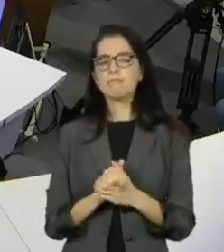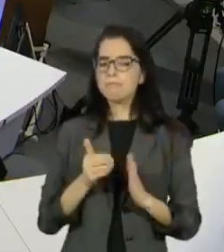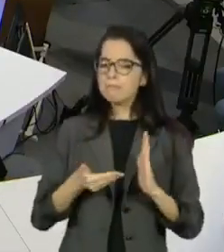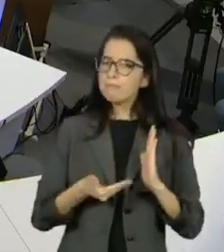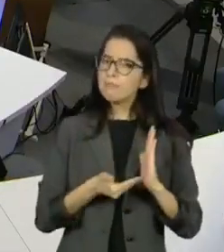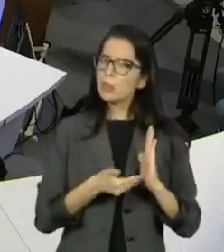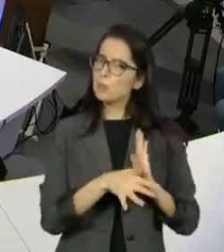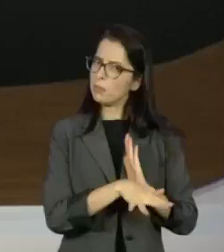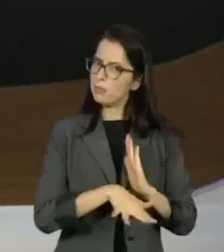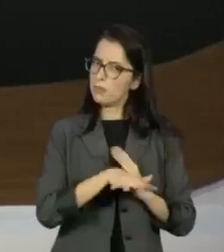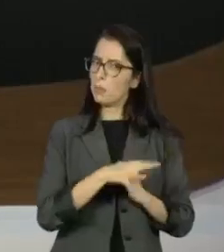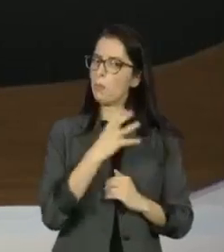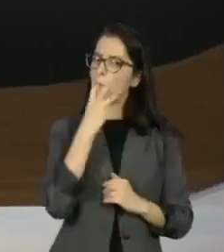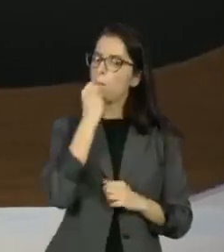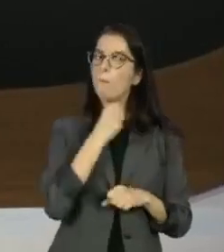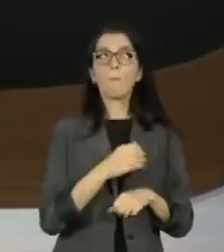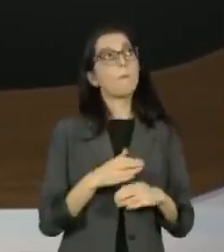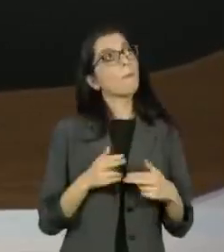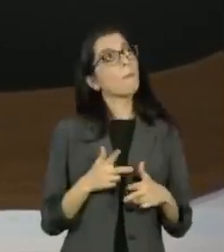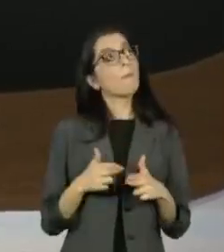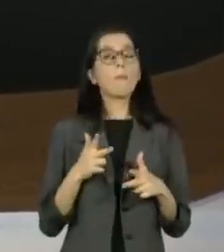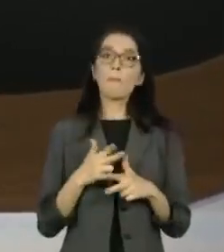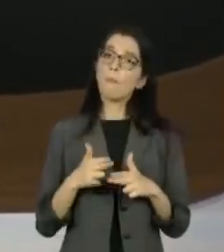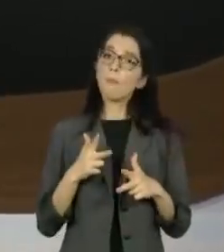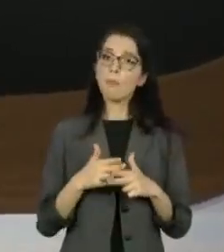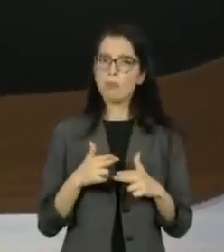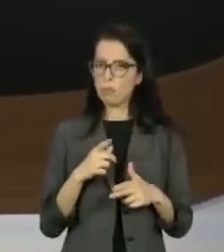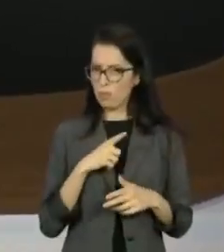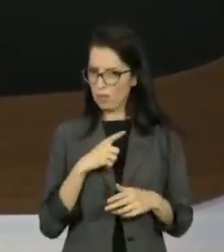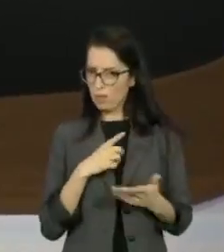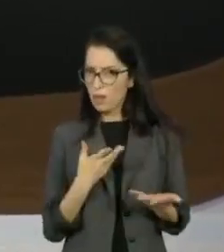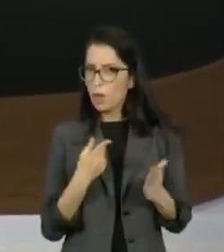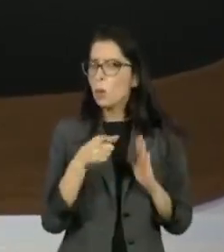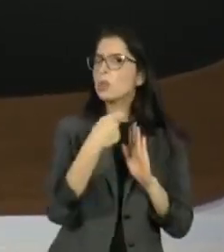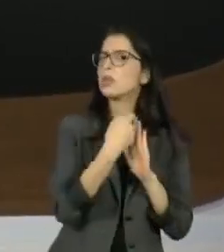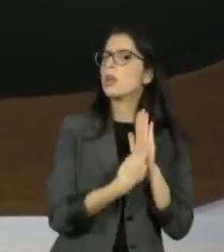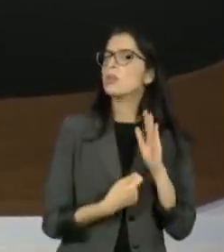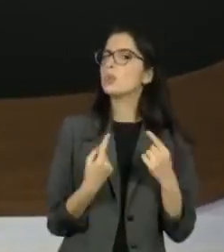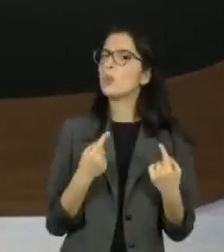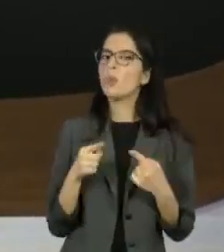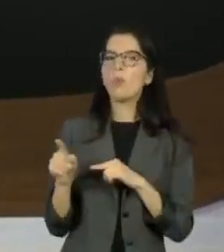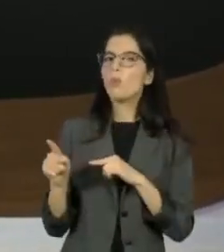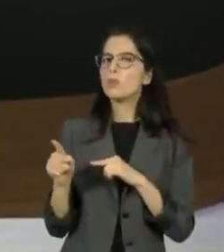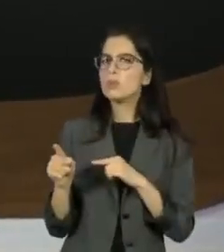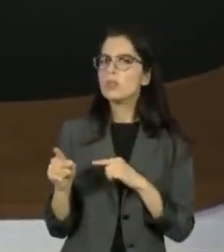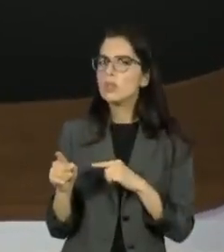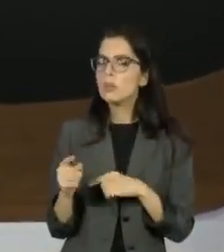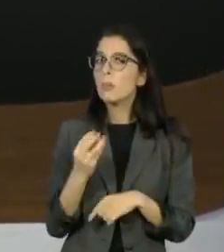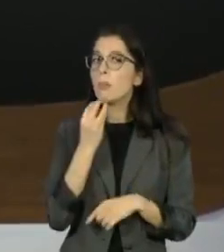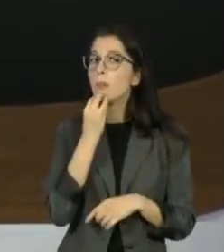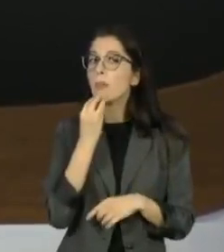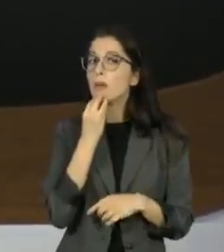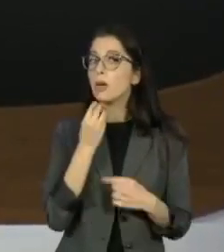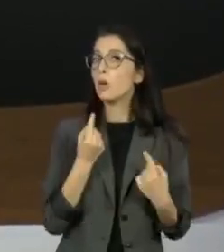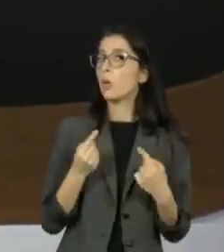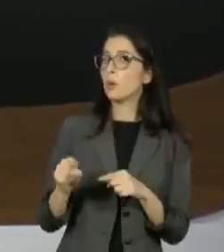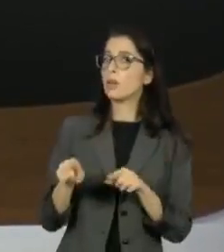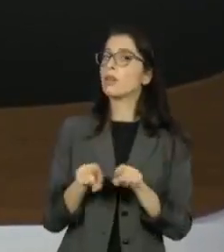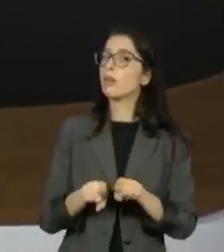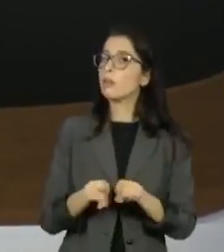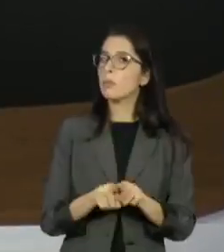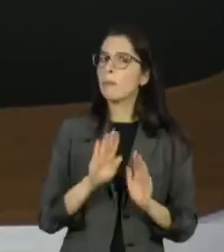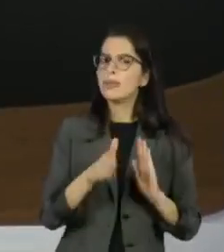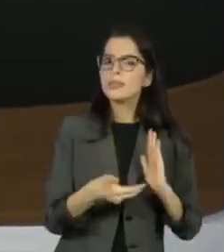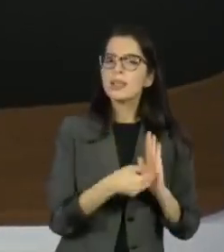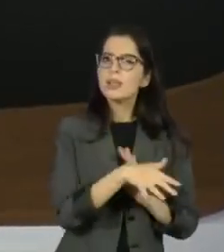desse debate. Houve nota de repúdio do senhor, do Rodrigo Maia, de muita gente, mas a Câmara nada fez. O que o senhor chama